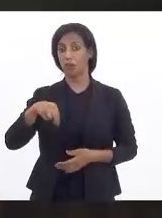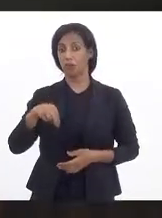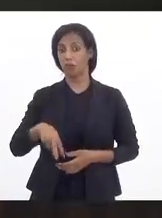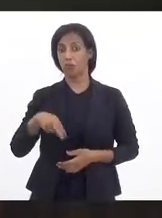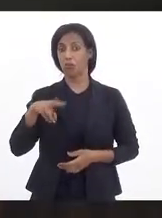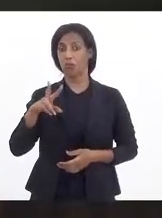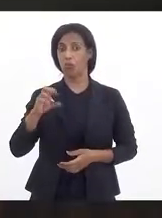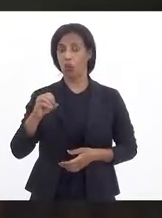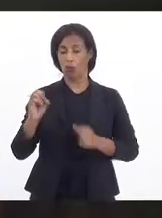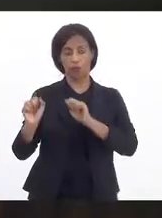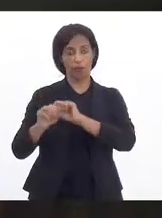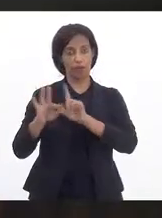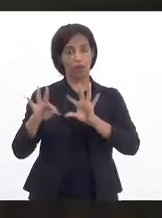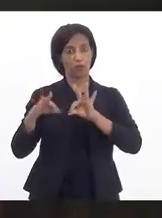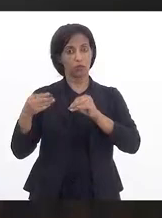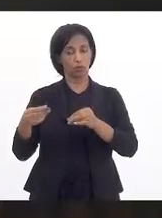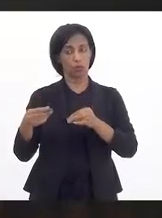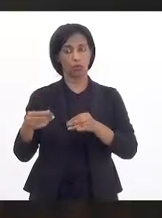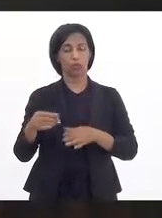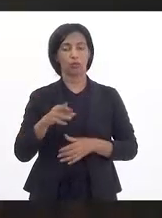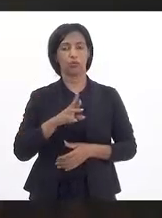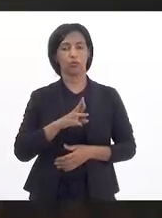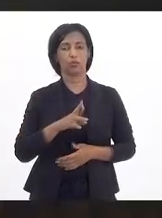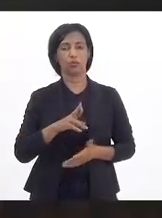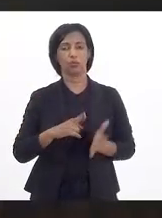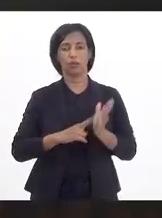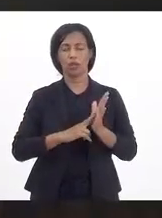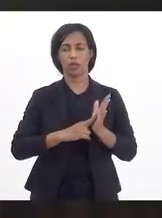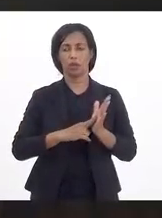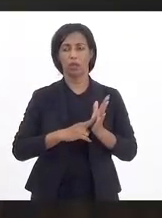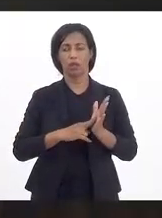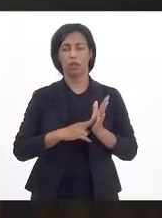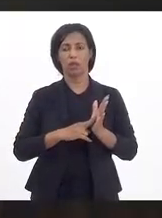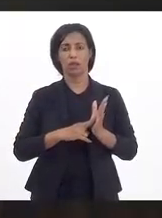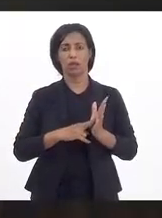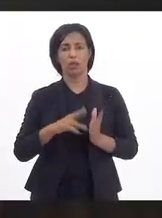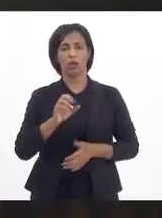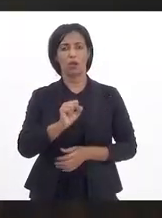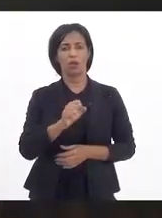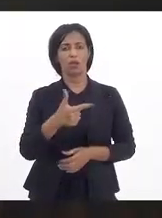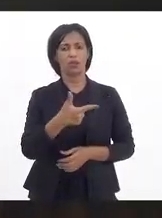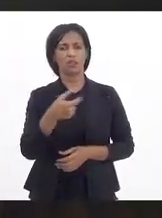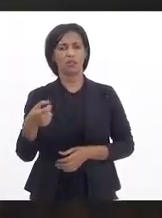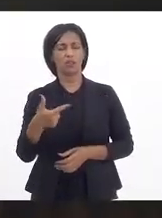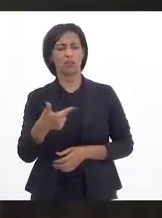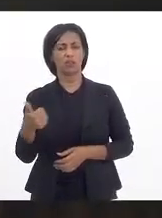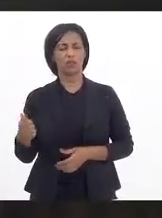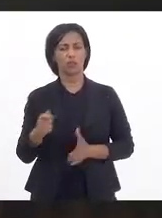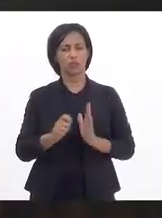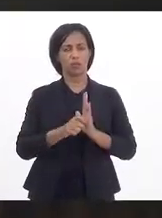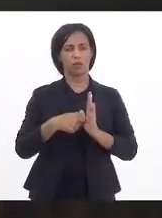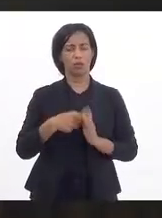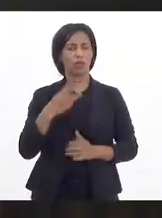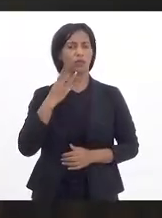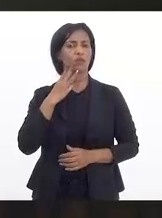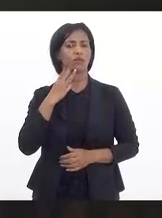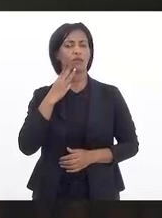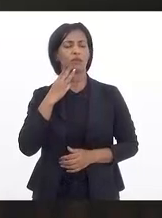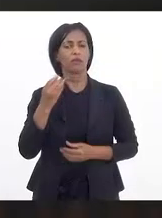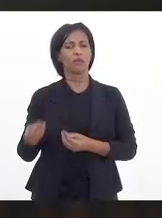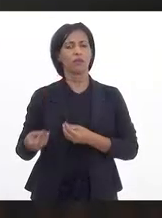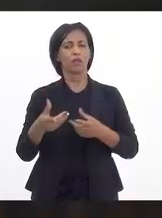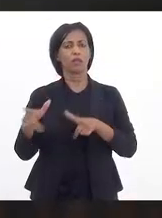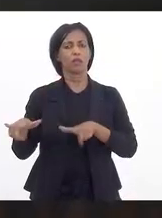novo deixando claro todos os projetos de resolução projeto de resolução nº 820/2018 autoria Deputado waldeck Carneiro